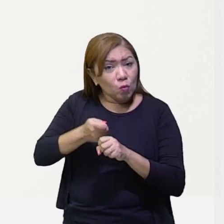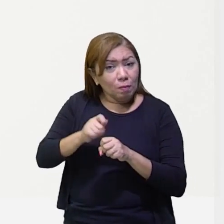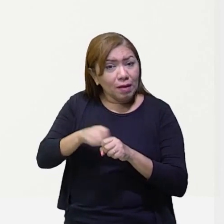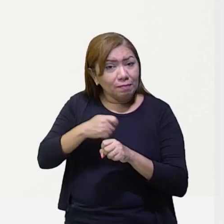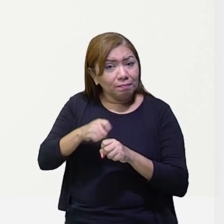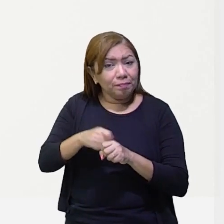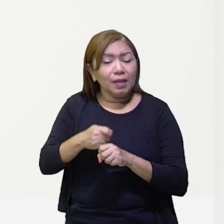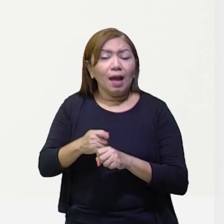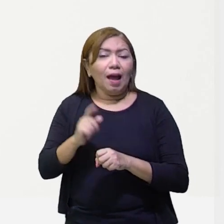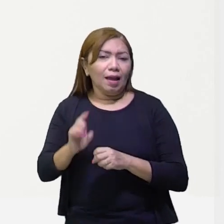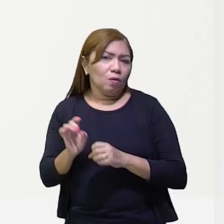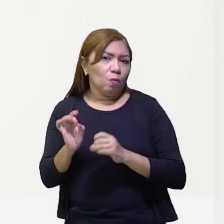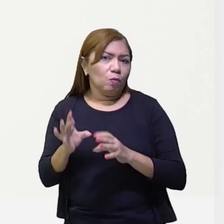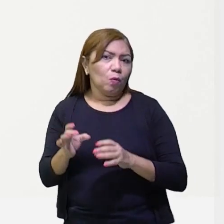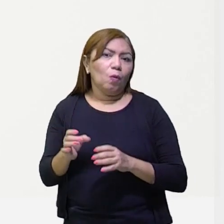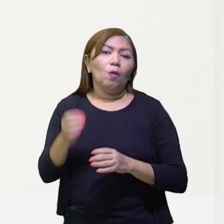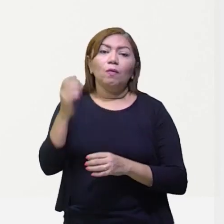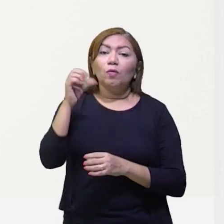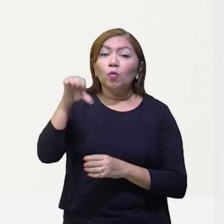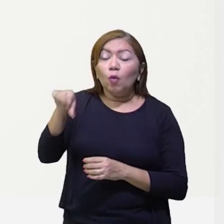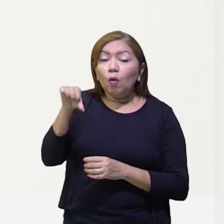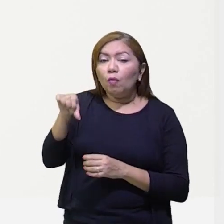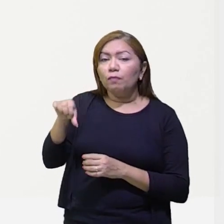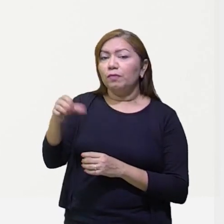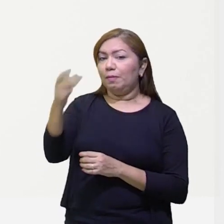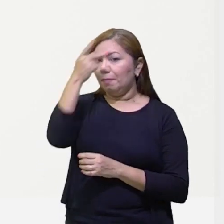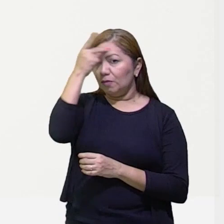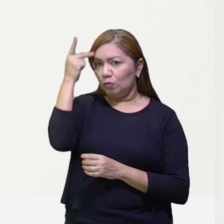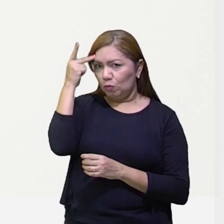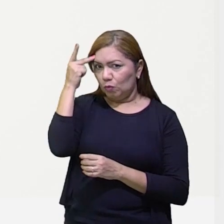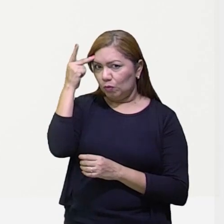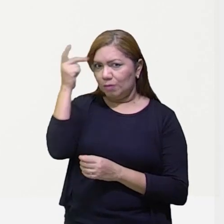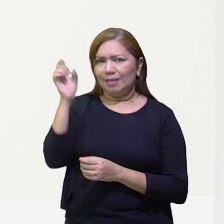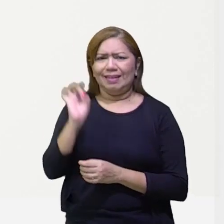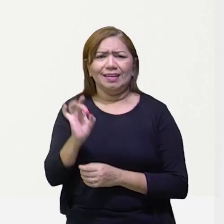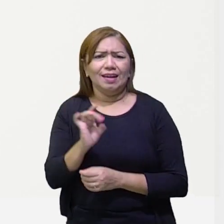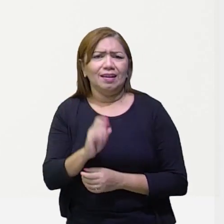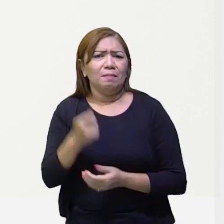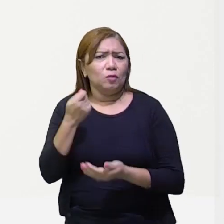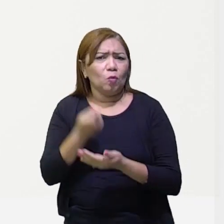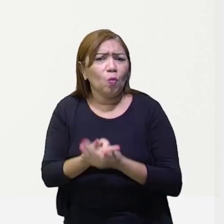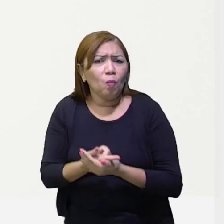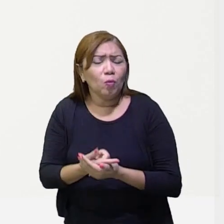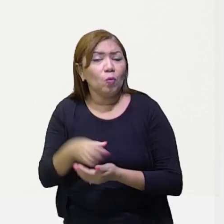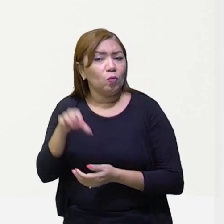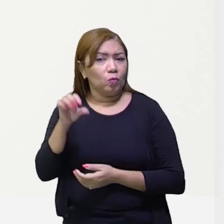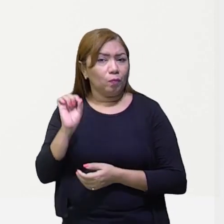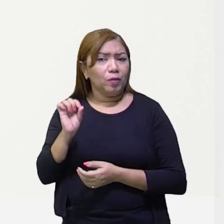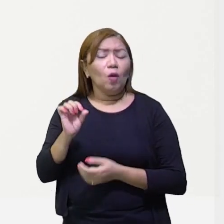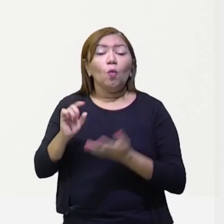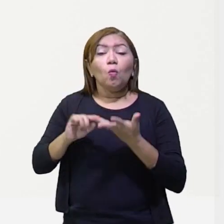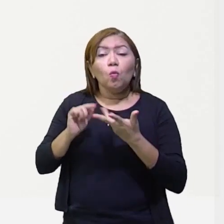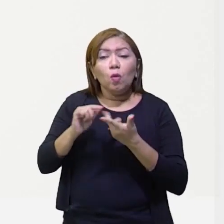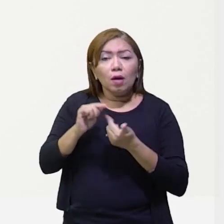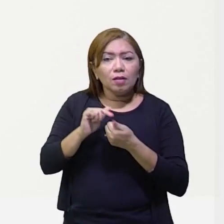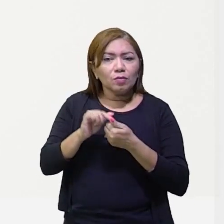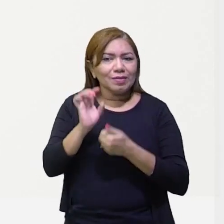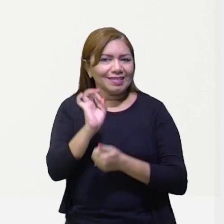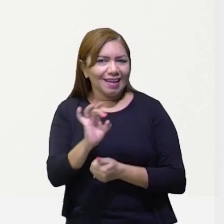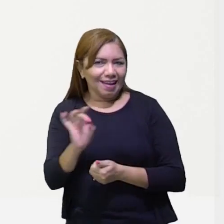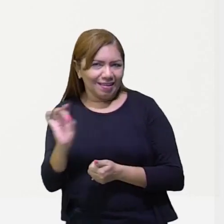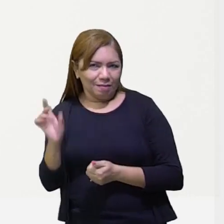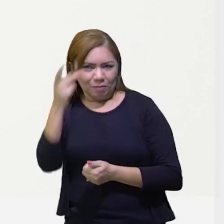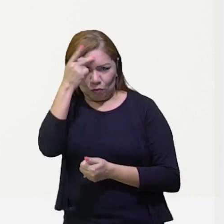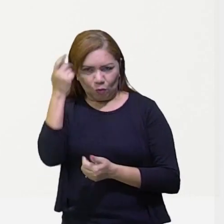que cada pessoa comprou a mesma quantidade de tucumãs, quantos tucumãs cada pessoa